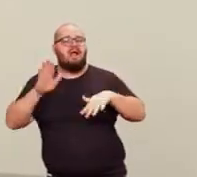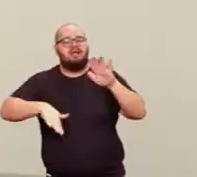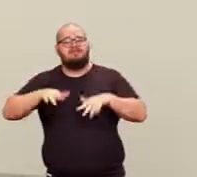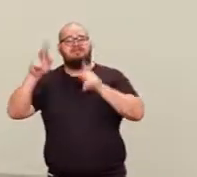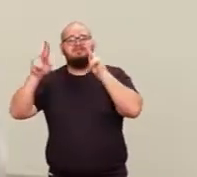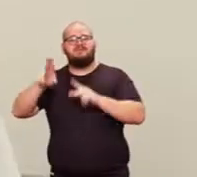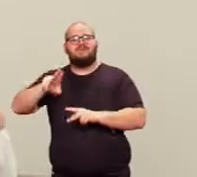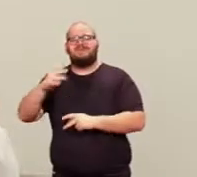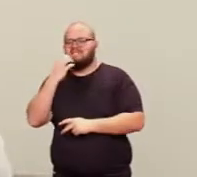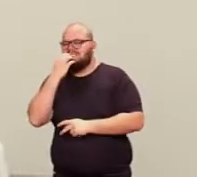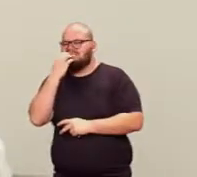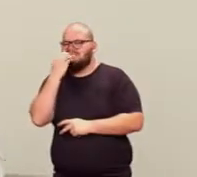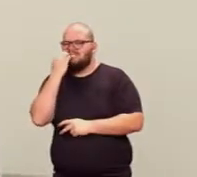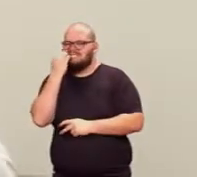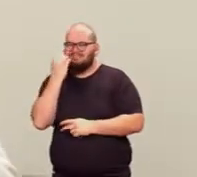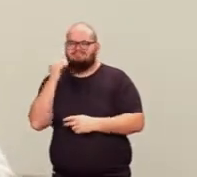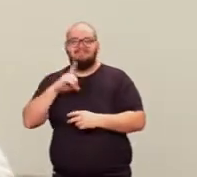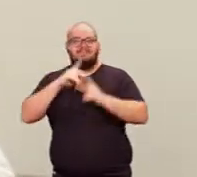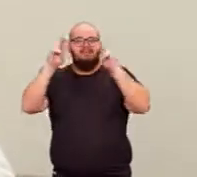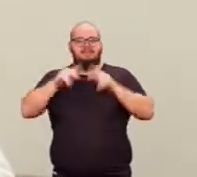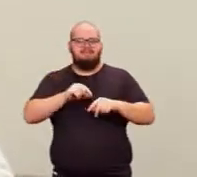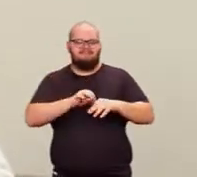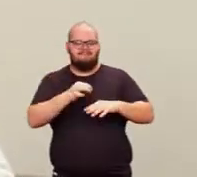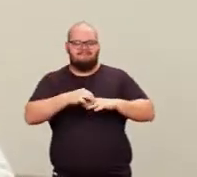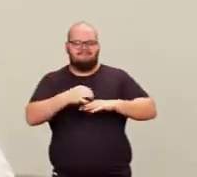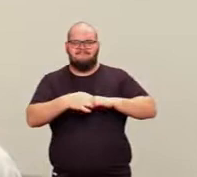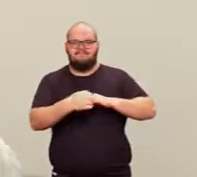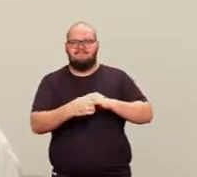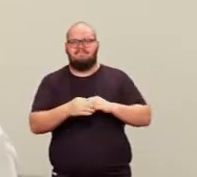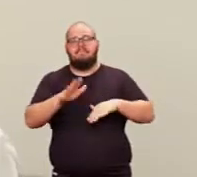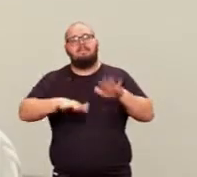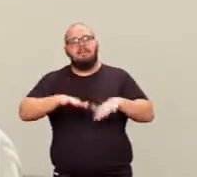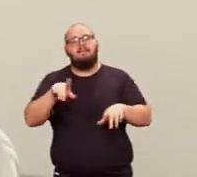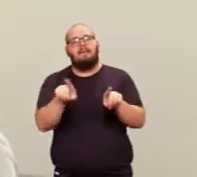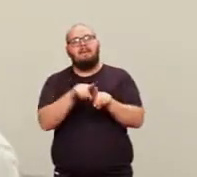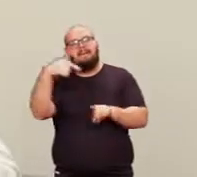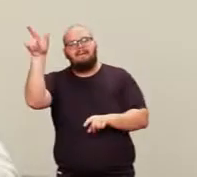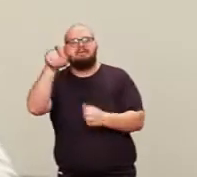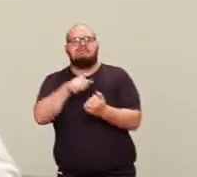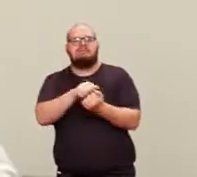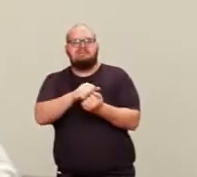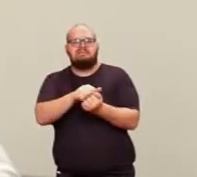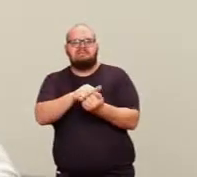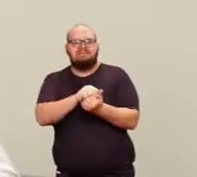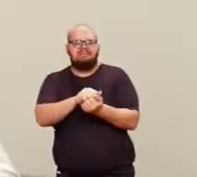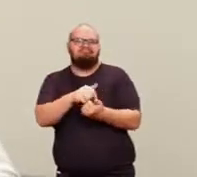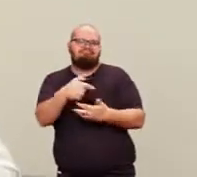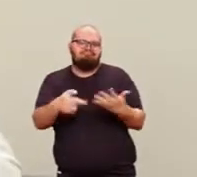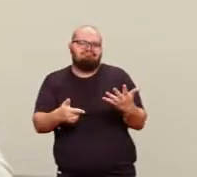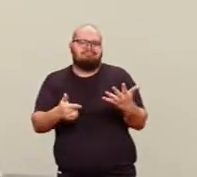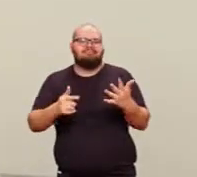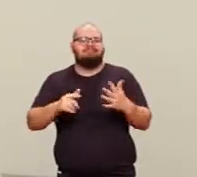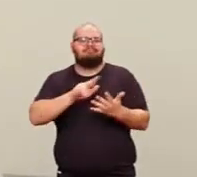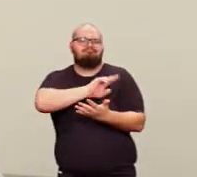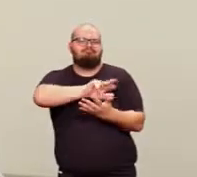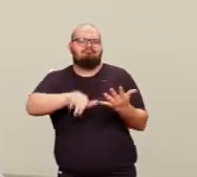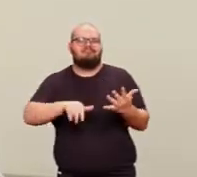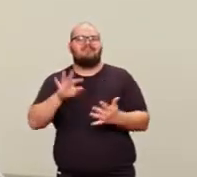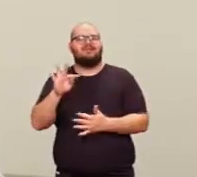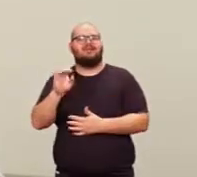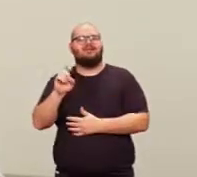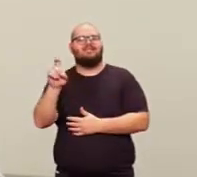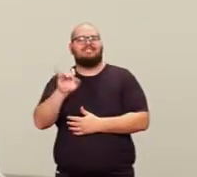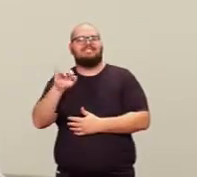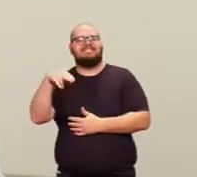coisas. Tem pessoa que roe unha, tem pessoa que fica beliscando o dedo e outros apertam os dentes. Olha só. Então, a toxina